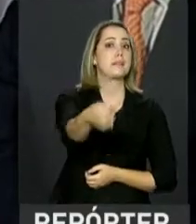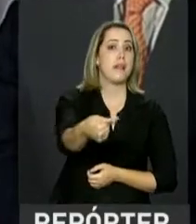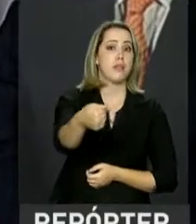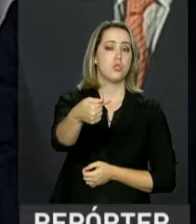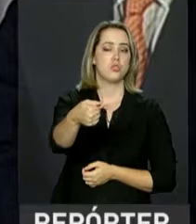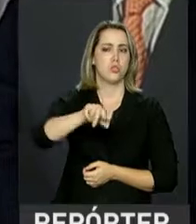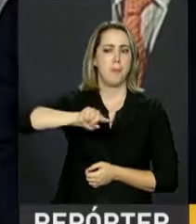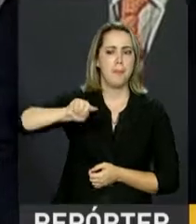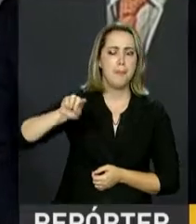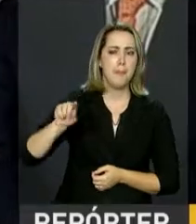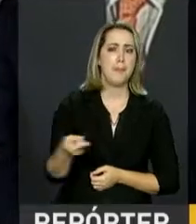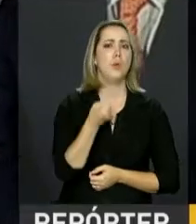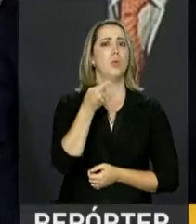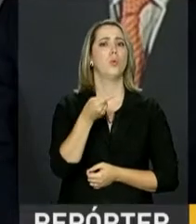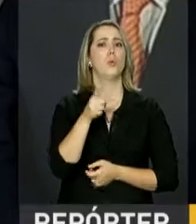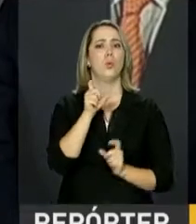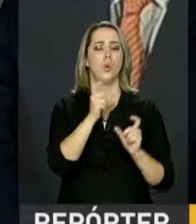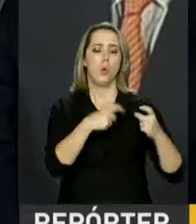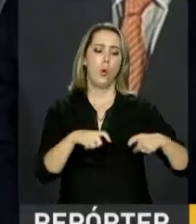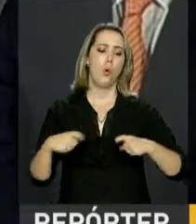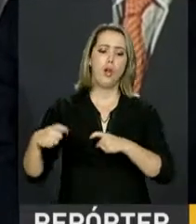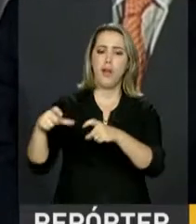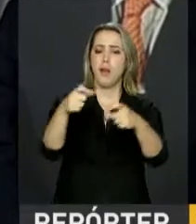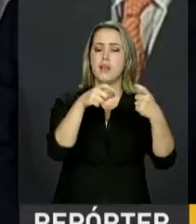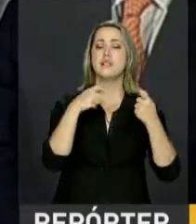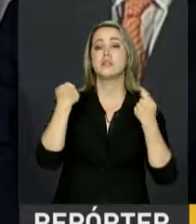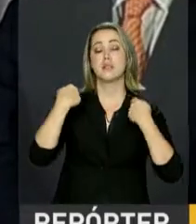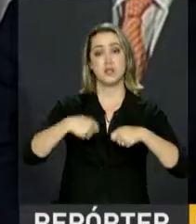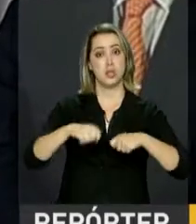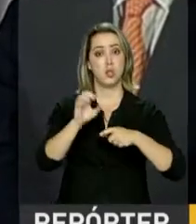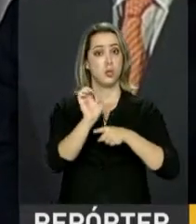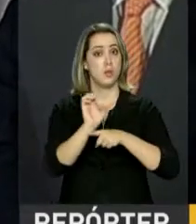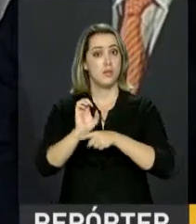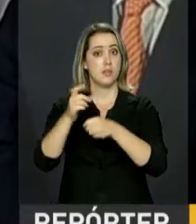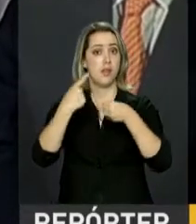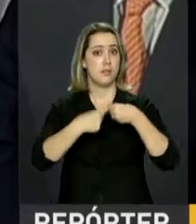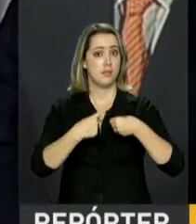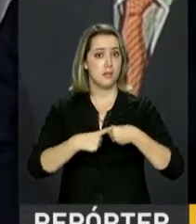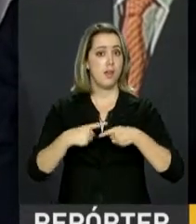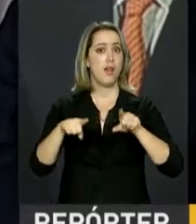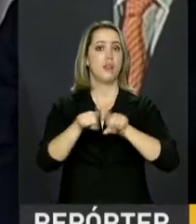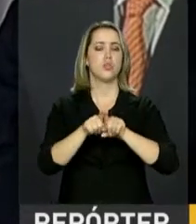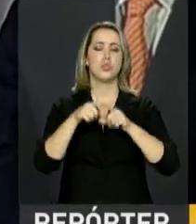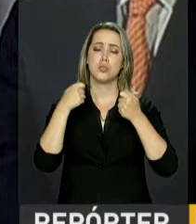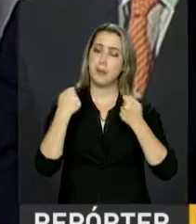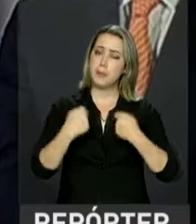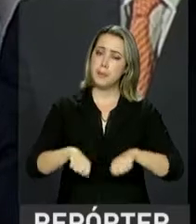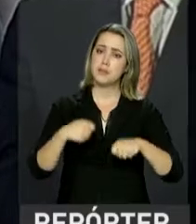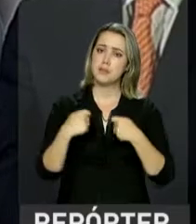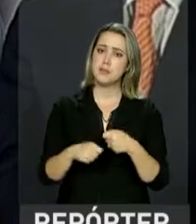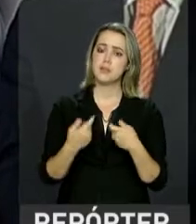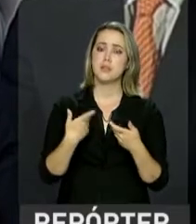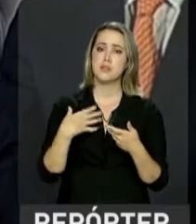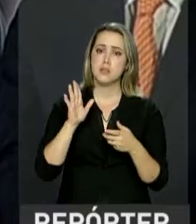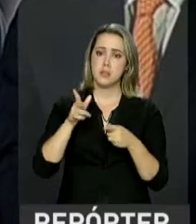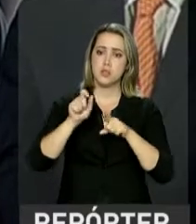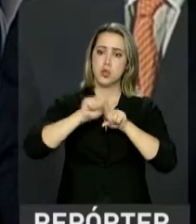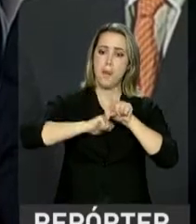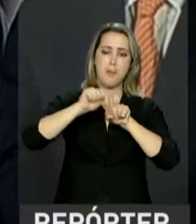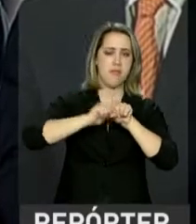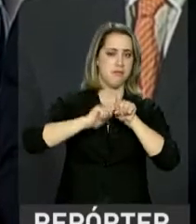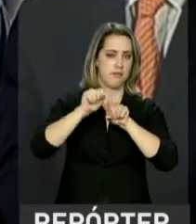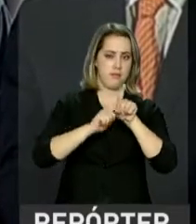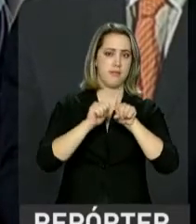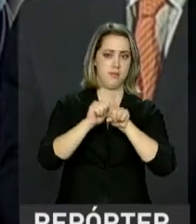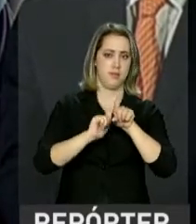e equipamentos públicos municipais estaduais ou da união que serão em alguns meses todos